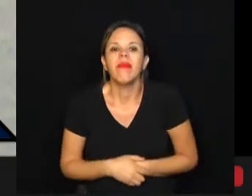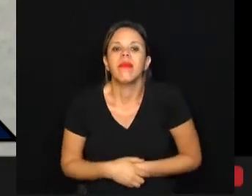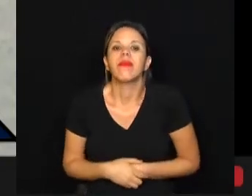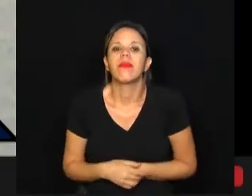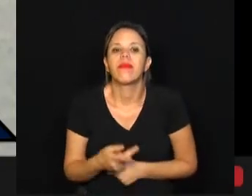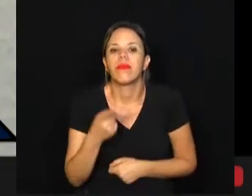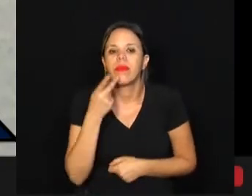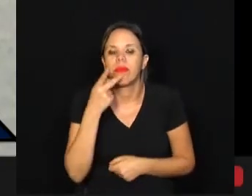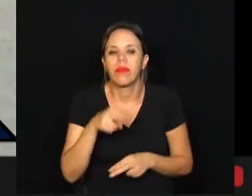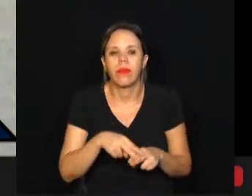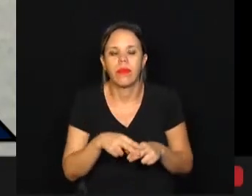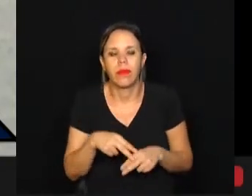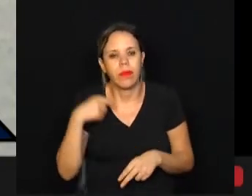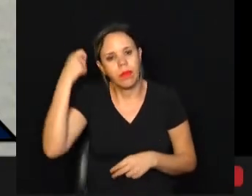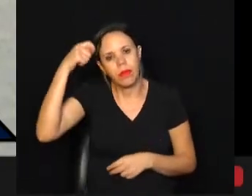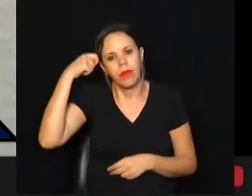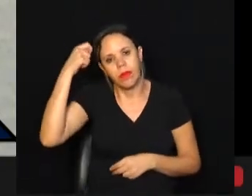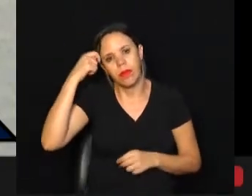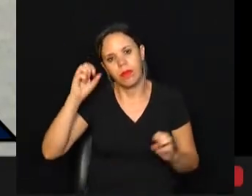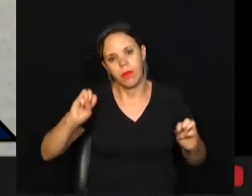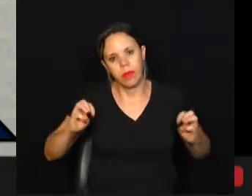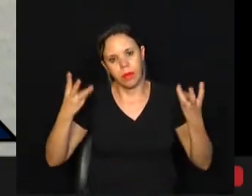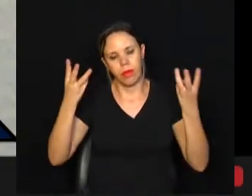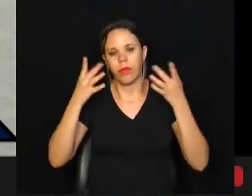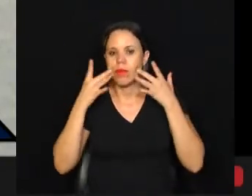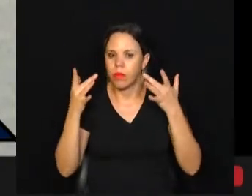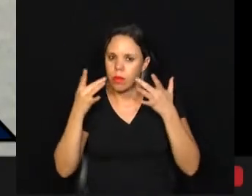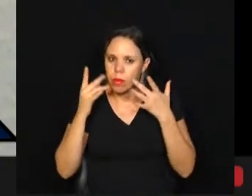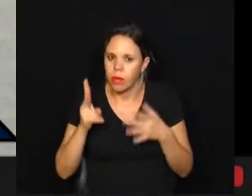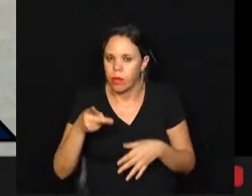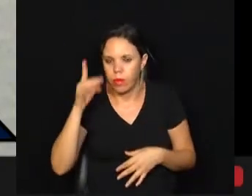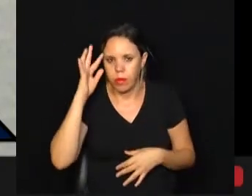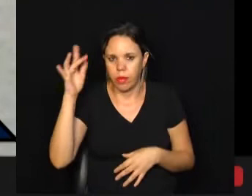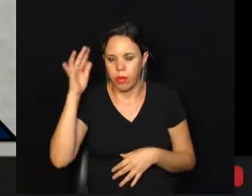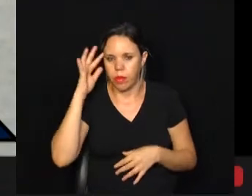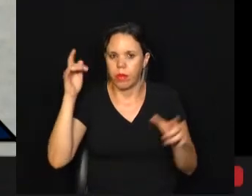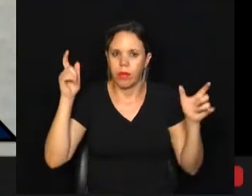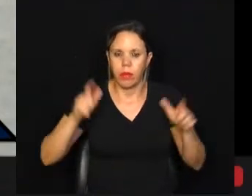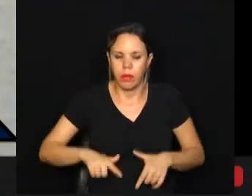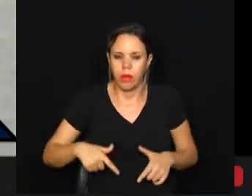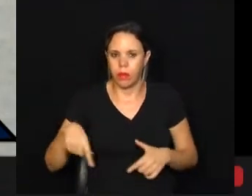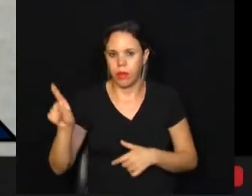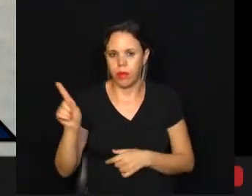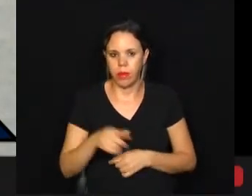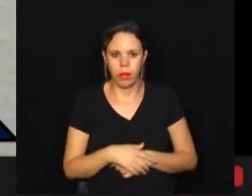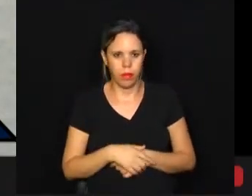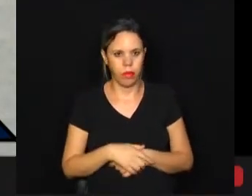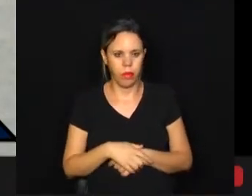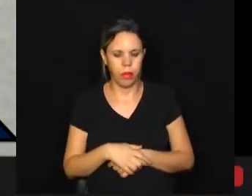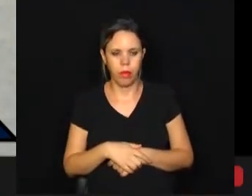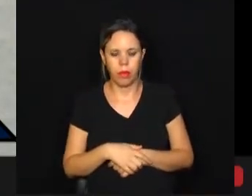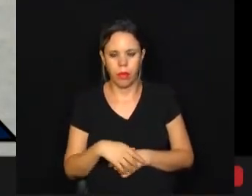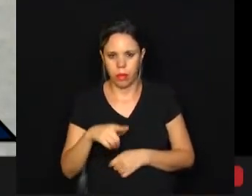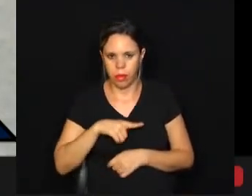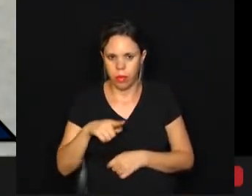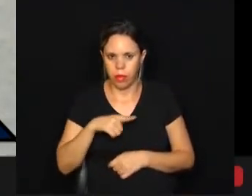fala de artista, de show, de teatro, a gente sempre imagina um local que a gente vá, que